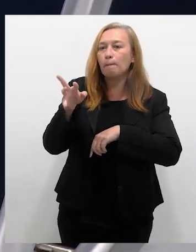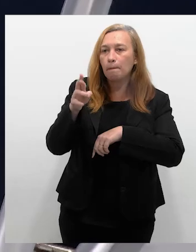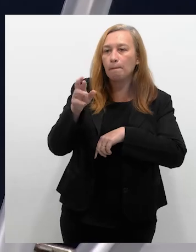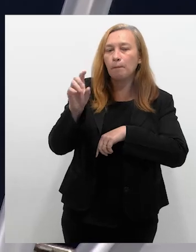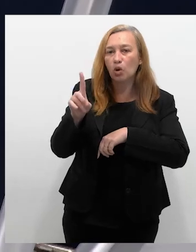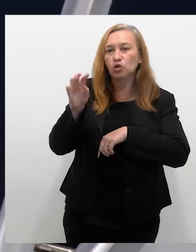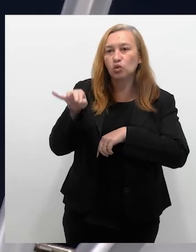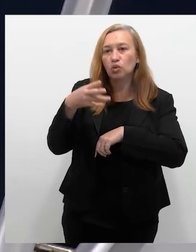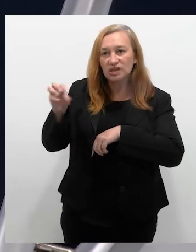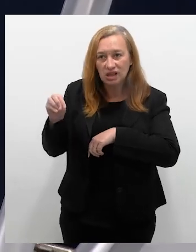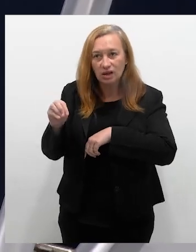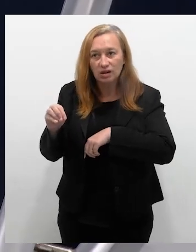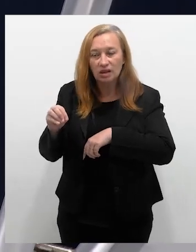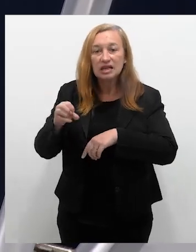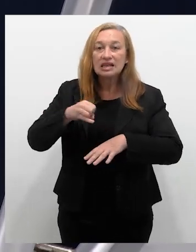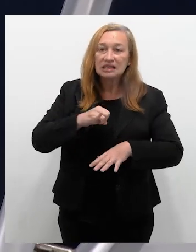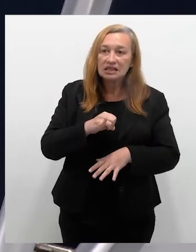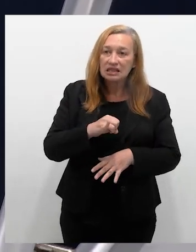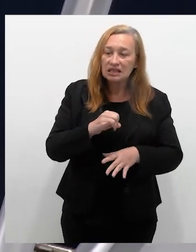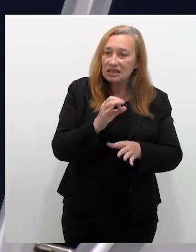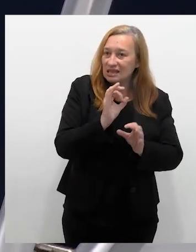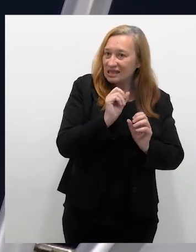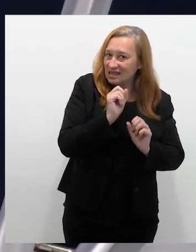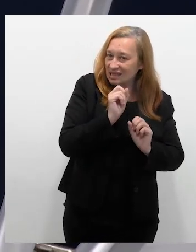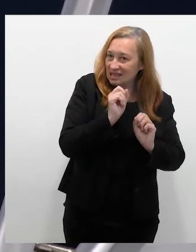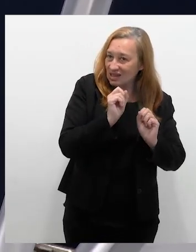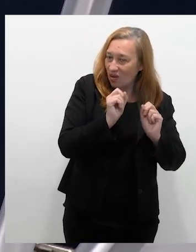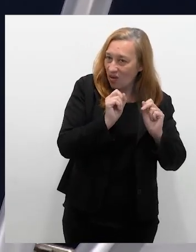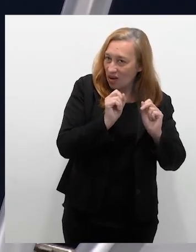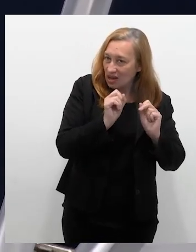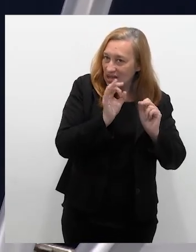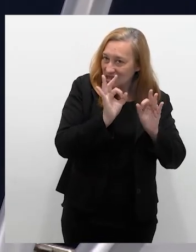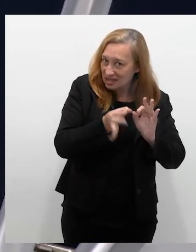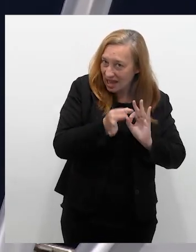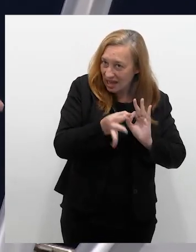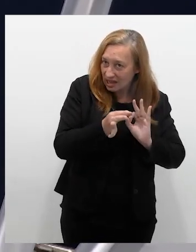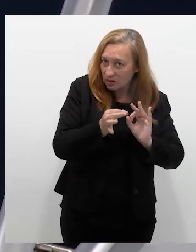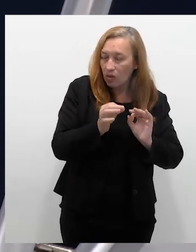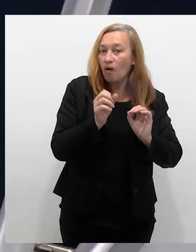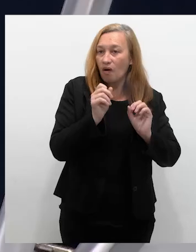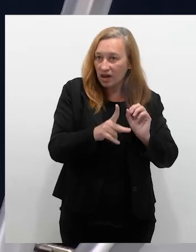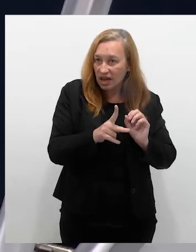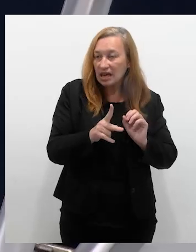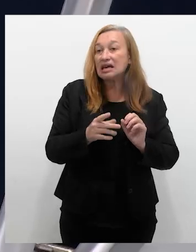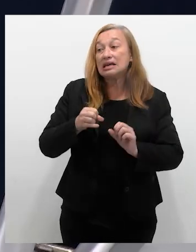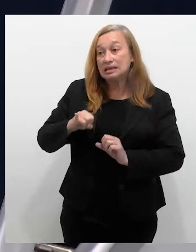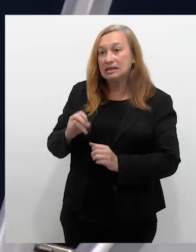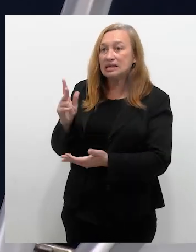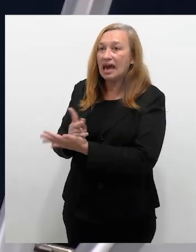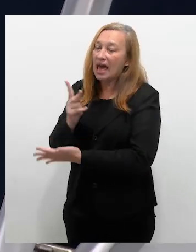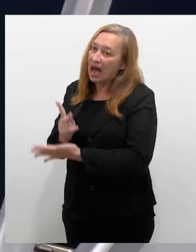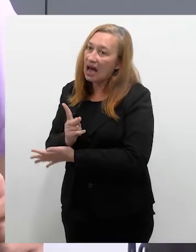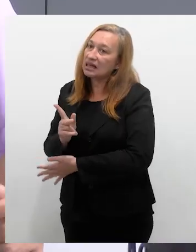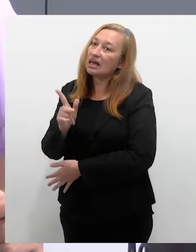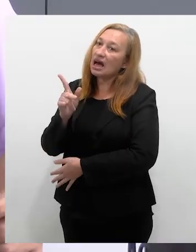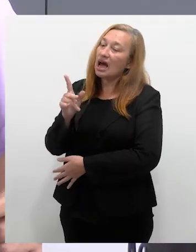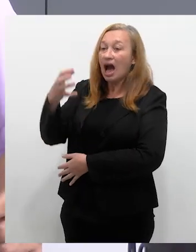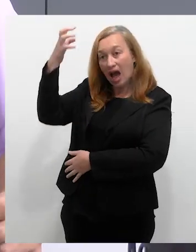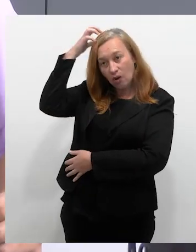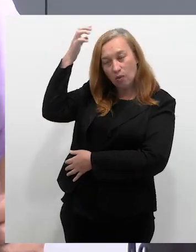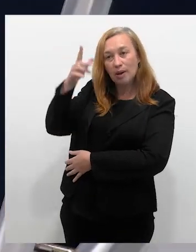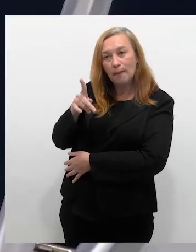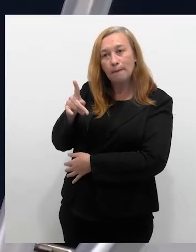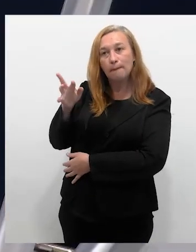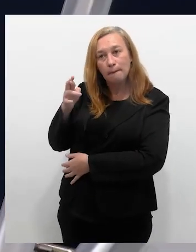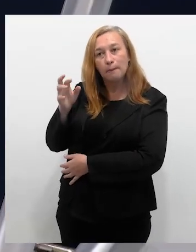produção é onde, se deu certo, ai, que ótimo, tá tudo impecável. Se deu errado, a produção a culpa é da produção. A culpa é da